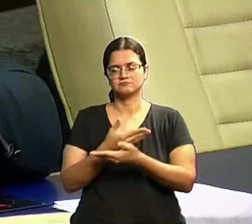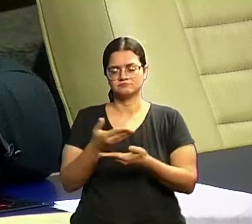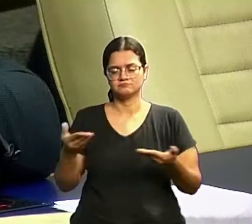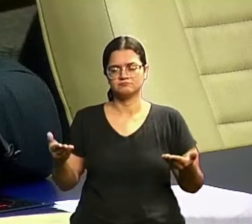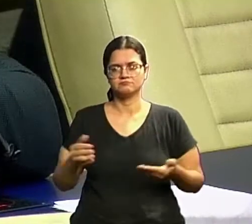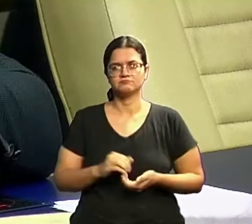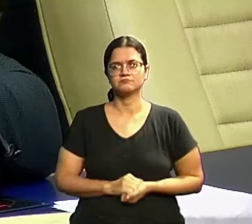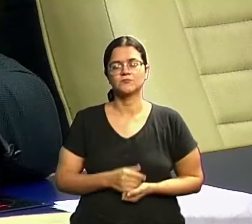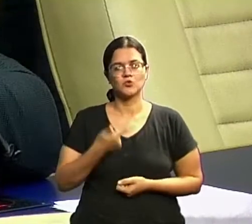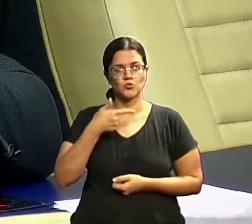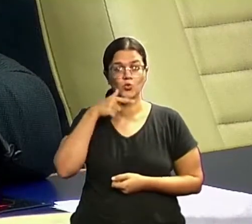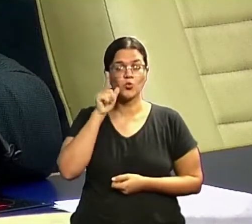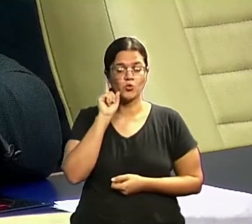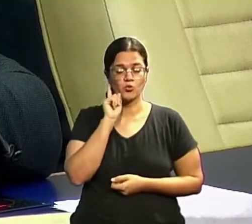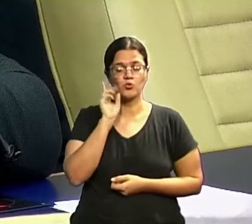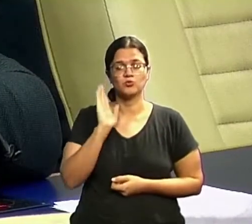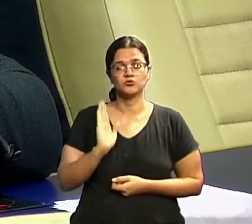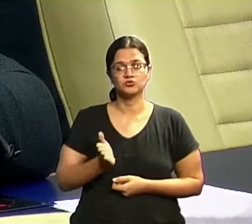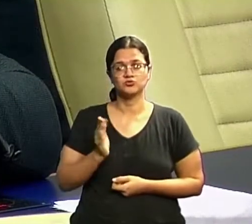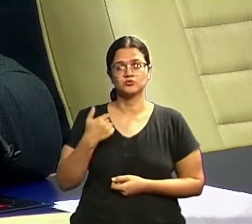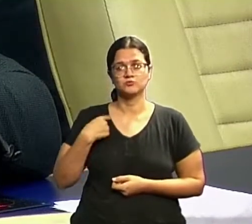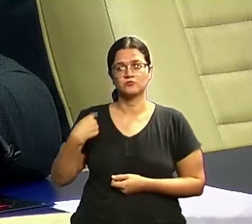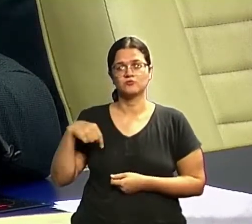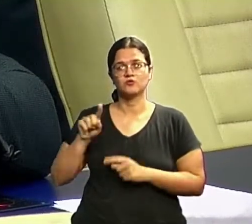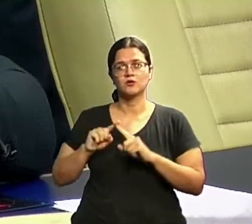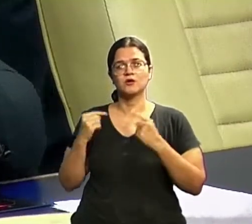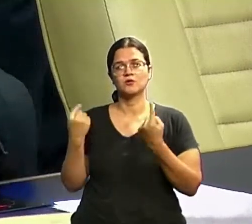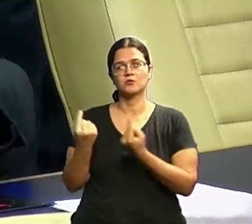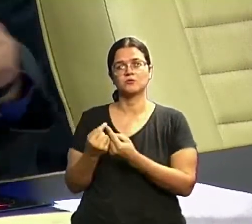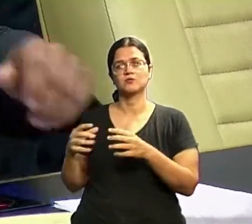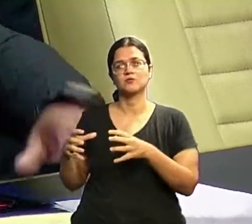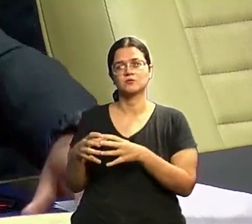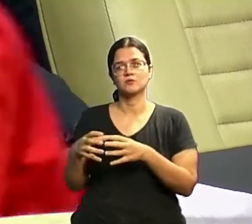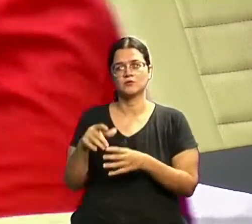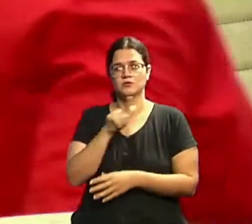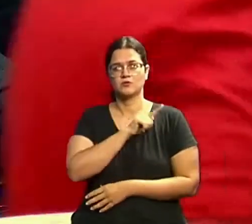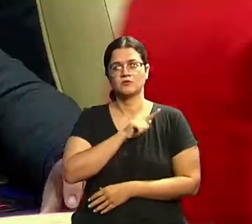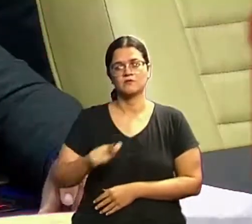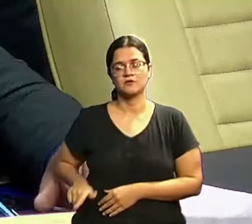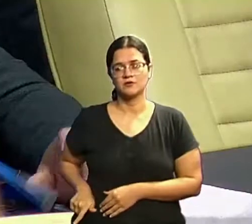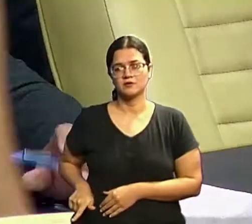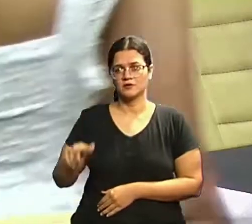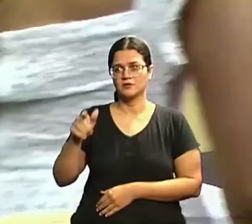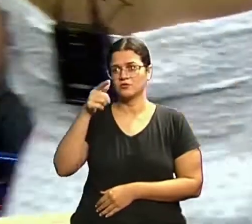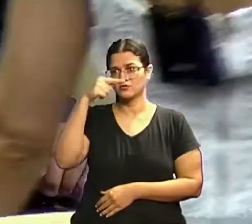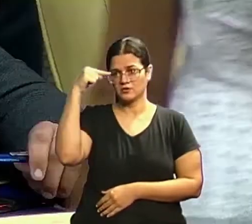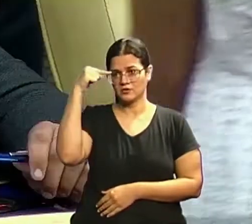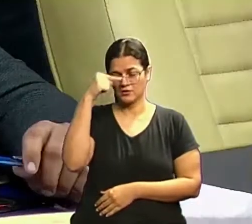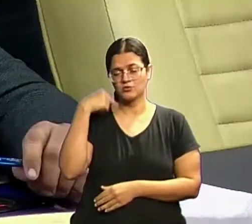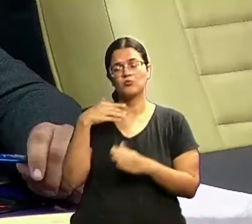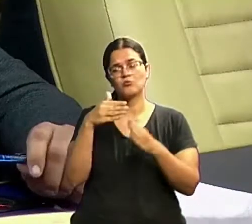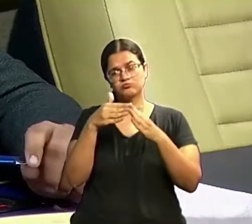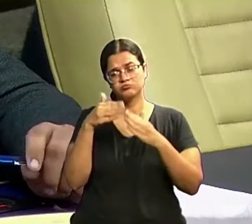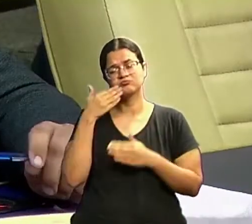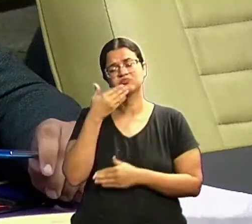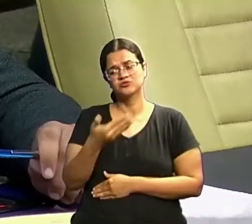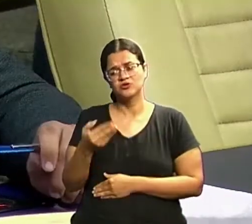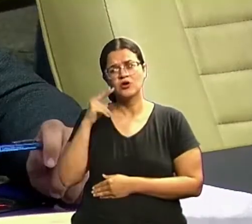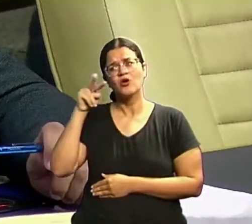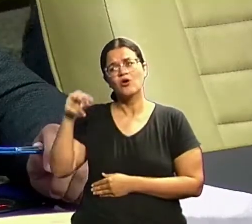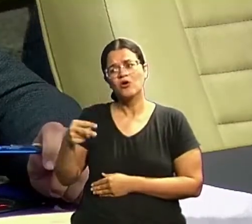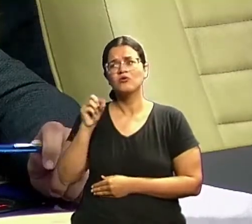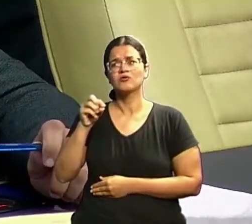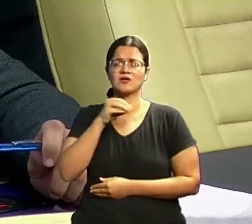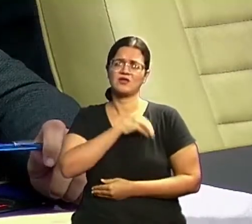Senhor presidente, ontem tive reunido com a equipe do governador Ronaldo Caiado e pedi para que ele pudesse olhar com carinho a questão